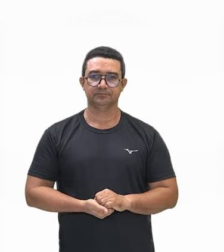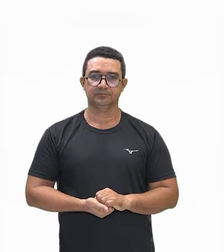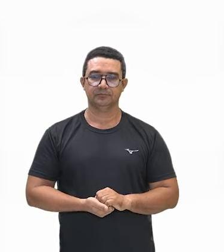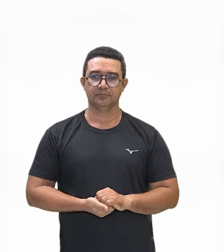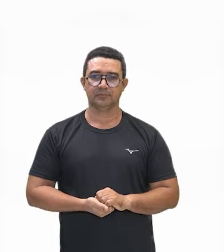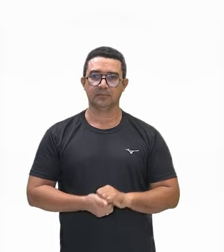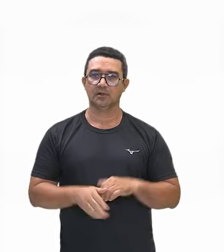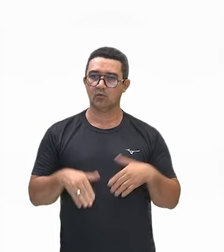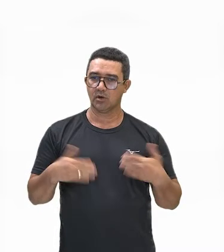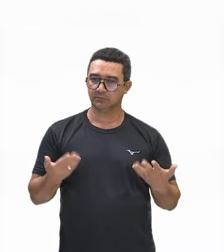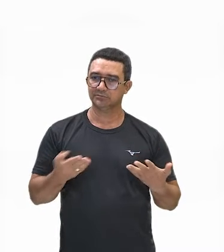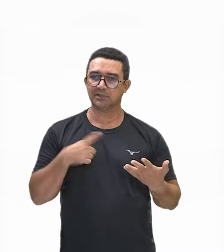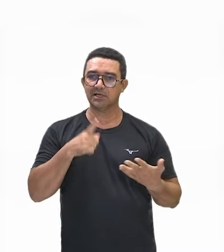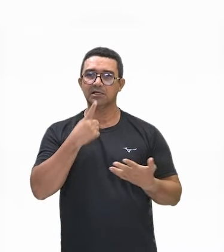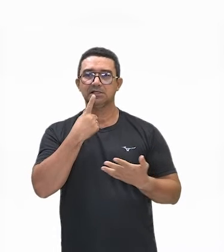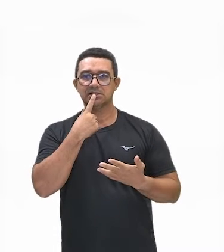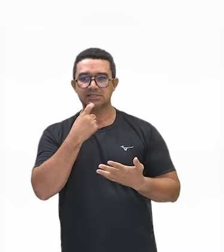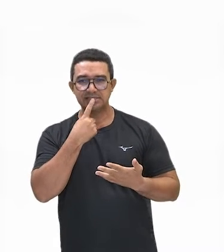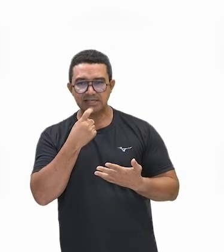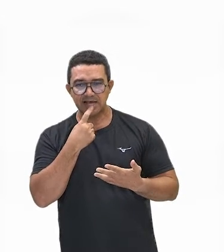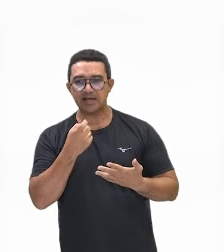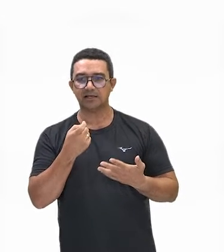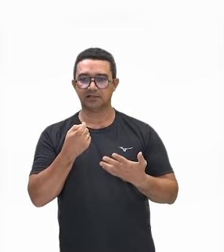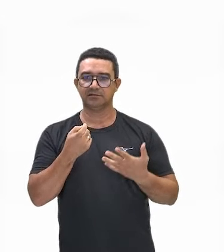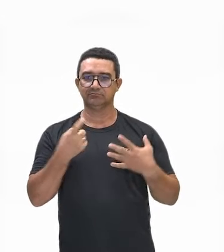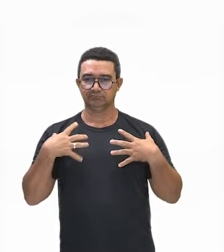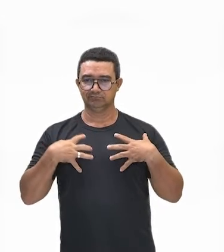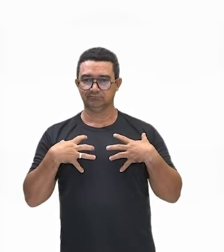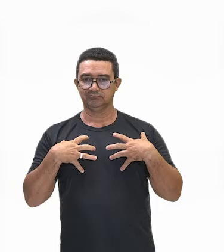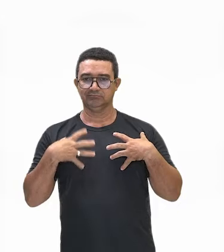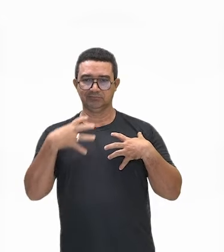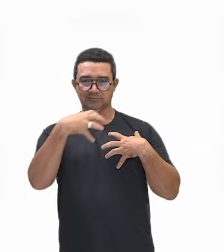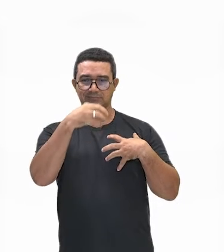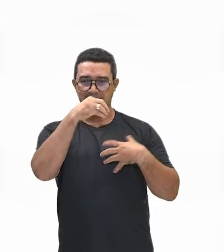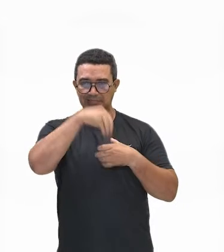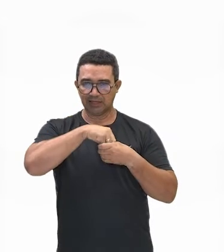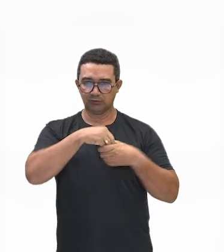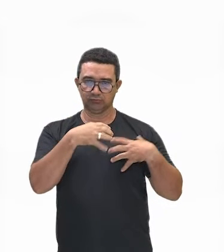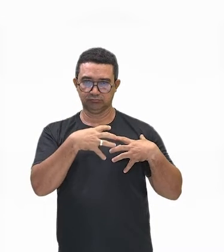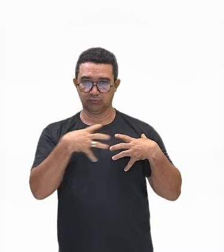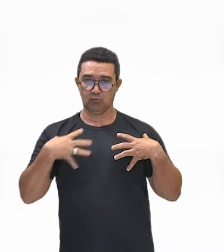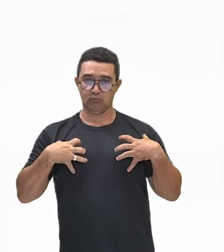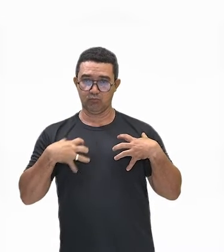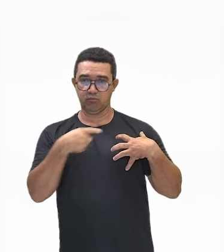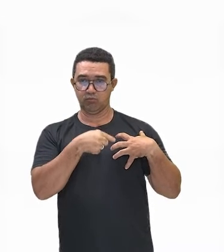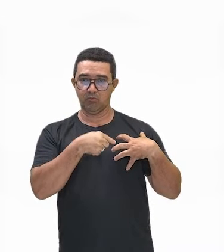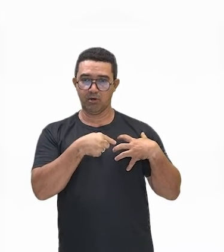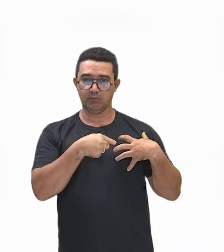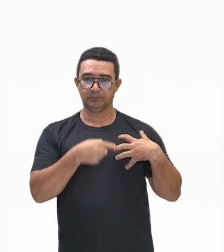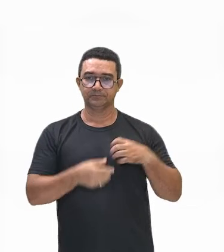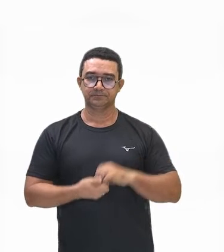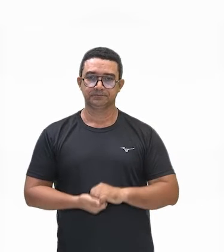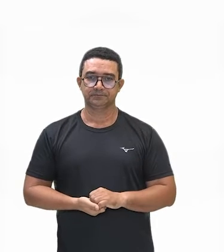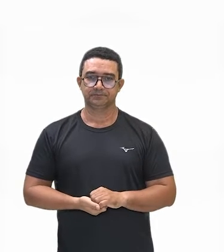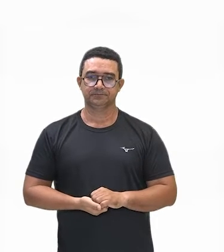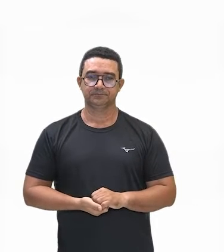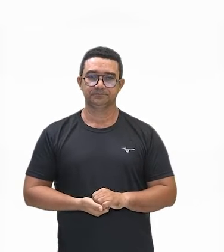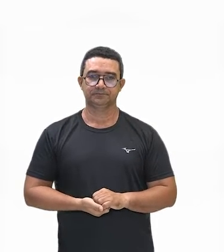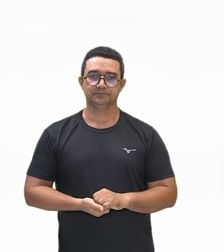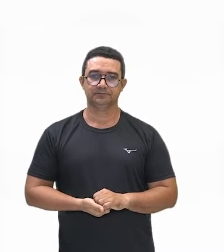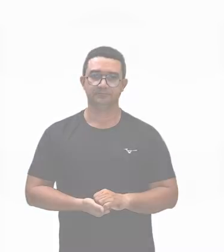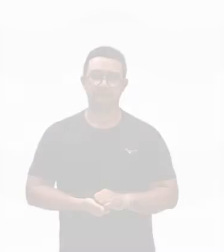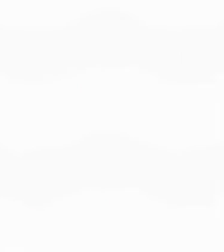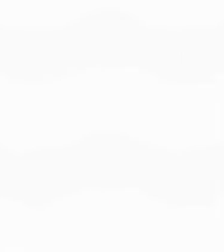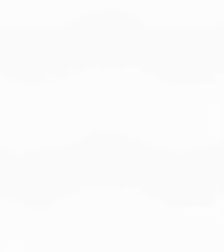nos pulmões, tá certo? Aí, deep vein thrombosis, que é também, né, coágulos de sangue